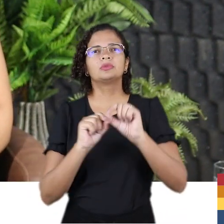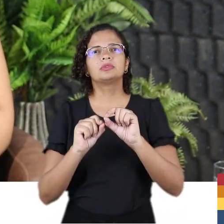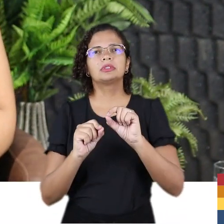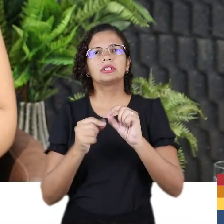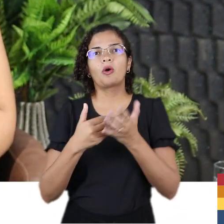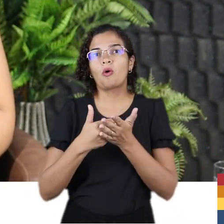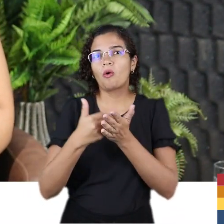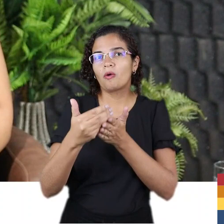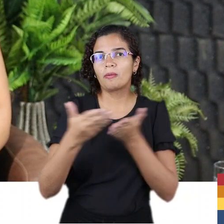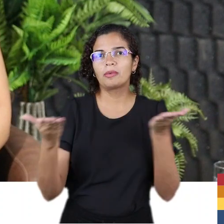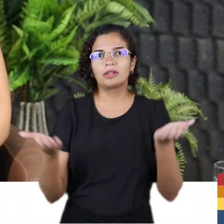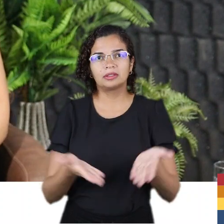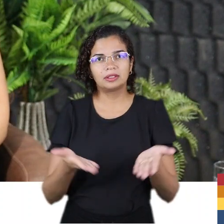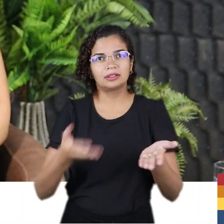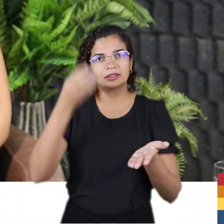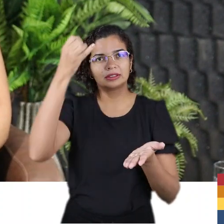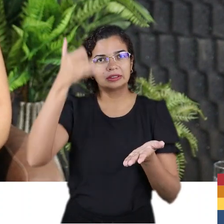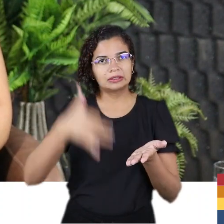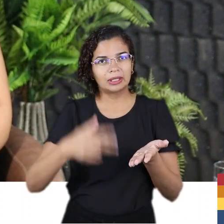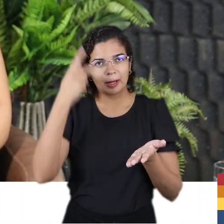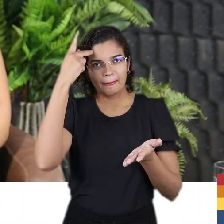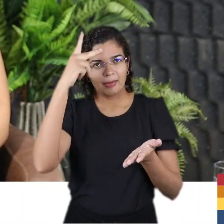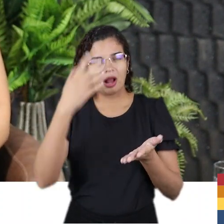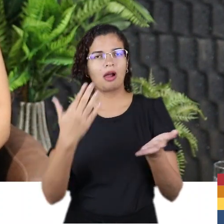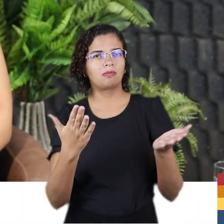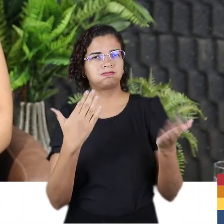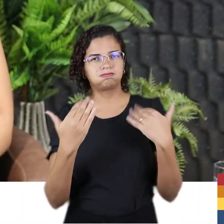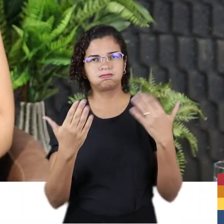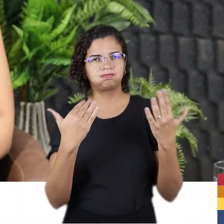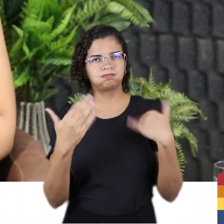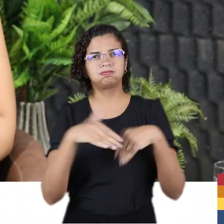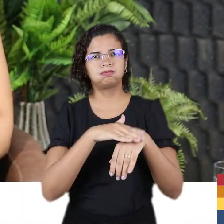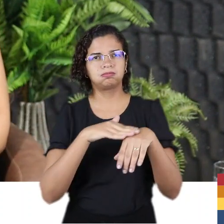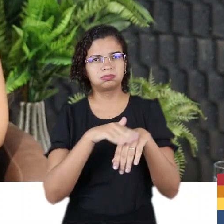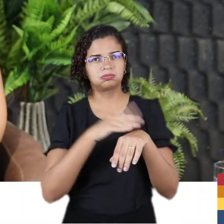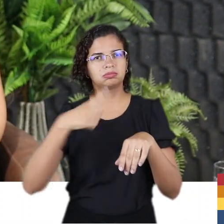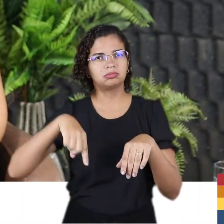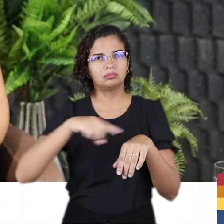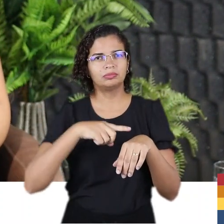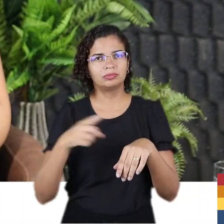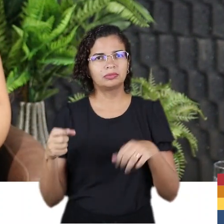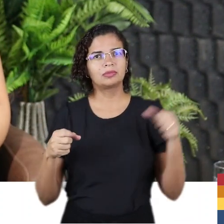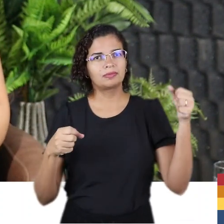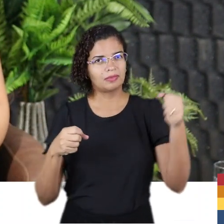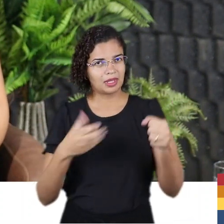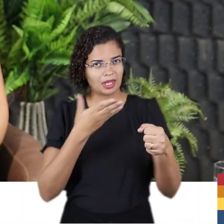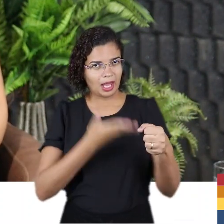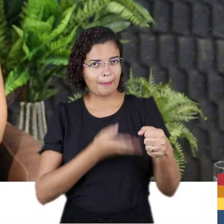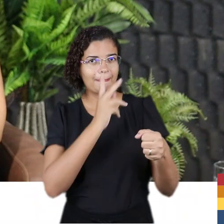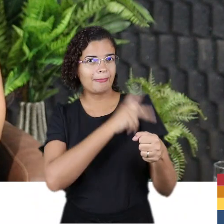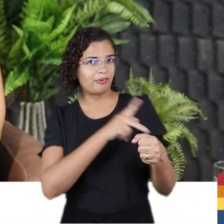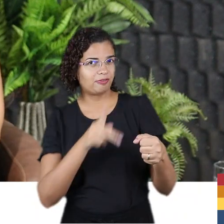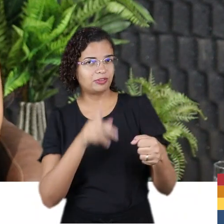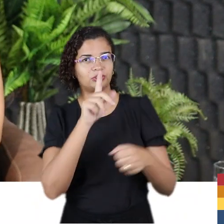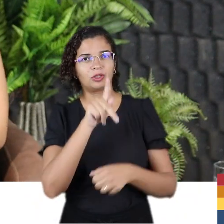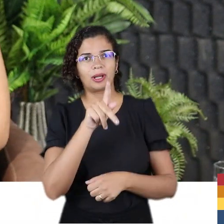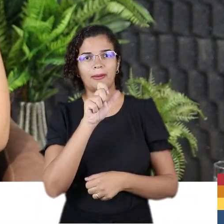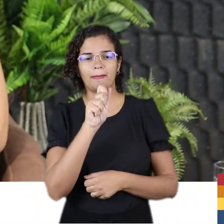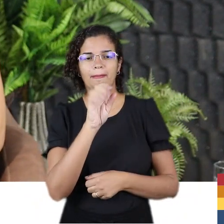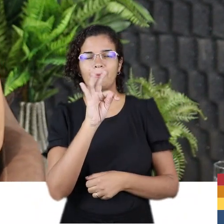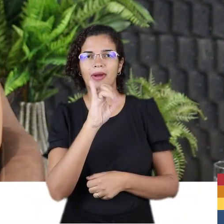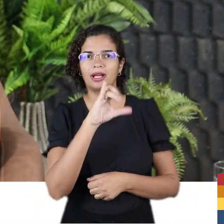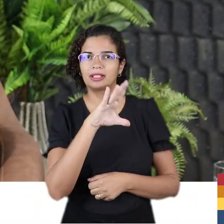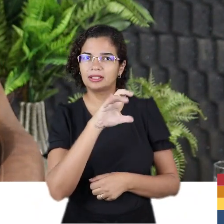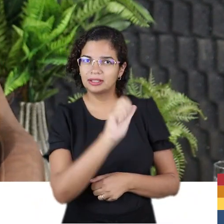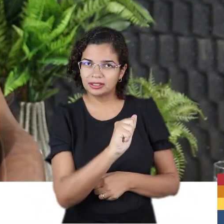para essa conversa, nós traremos a professora Patrícia, né? Professora Patrícia de Jesus